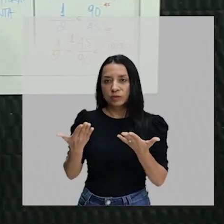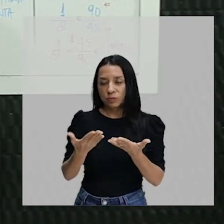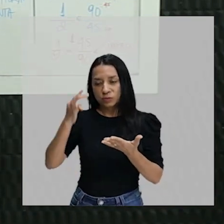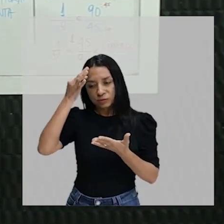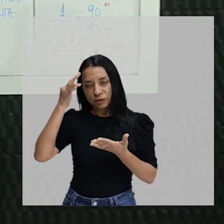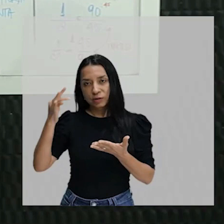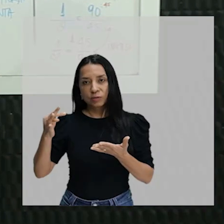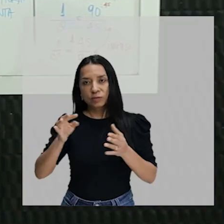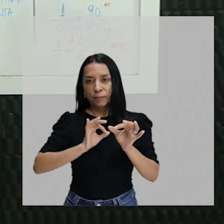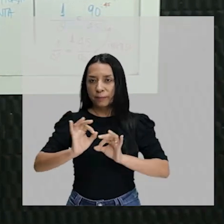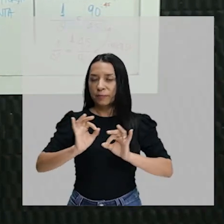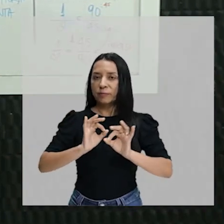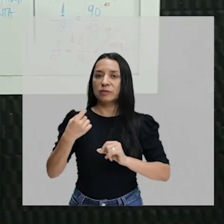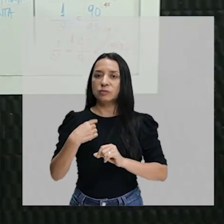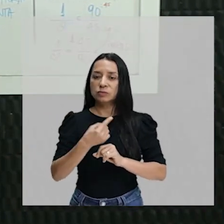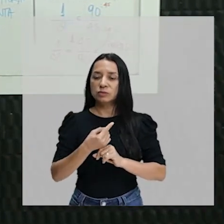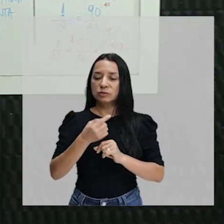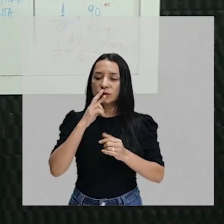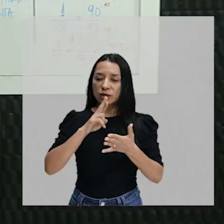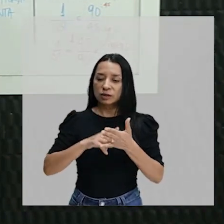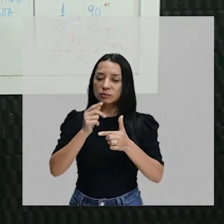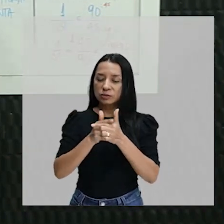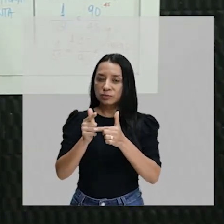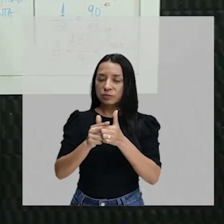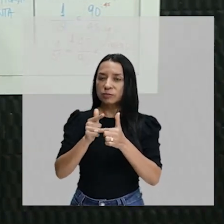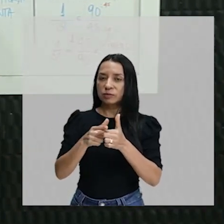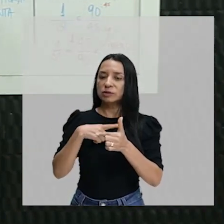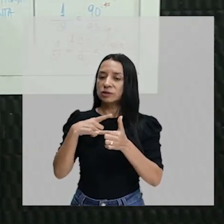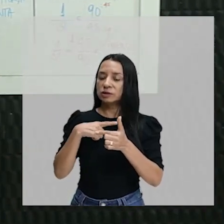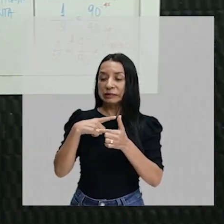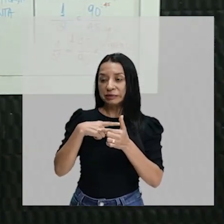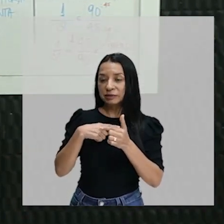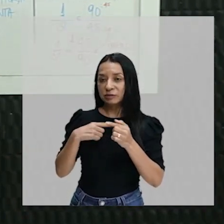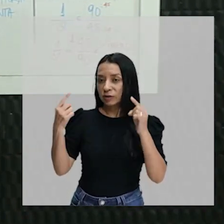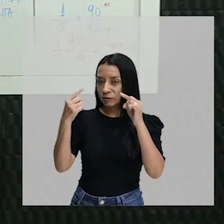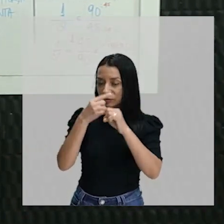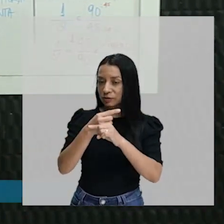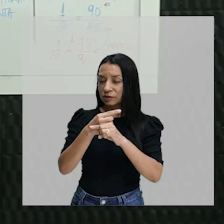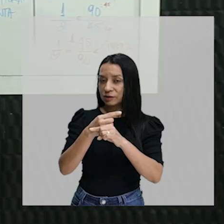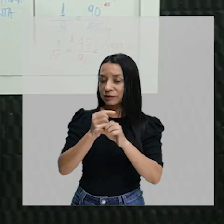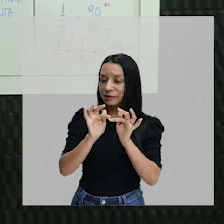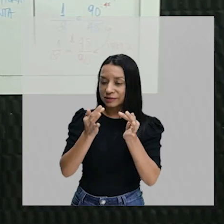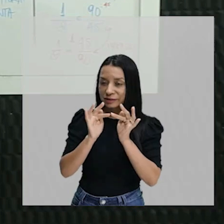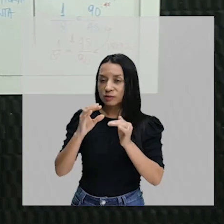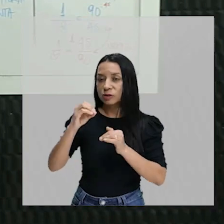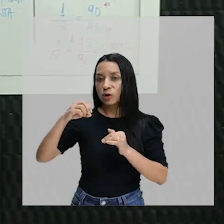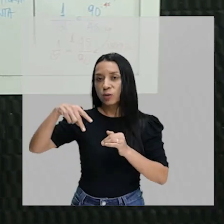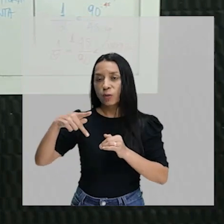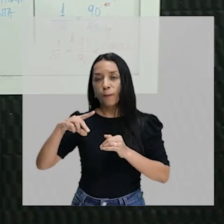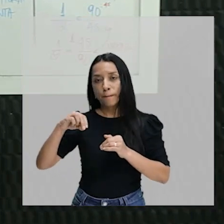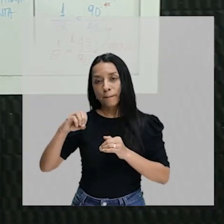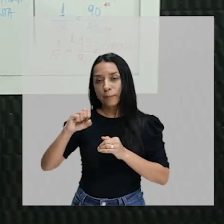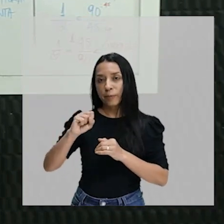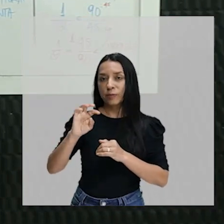teórica né preparando a gente para resolver problemas envolvendo regra de três simples regra de três composta Espero que tenha